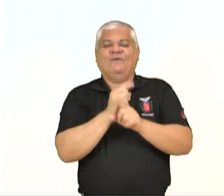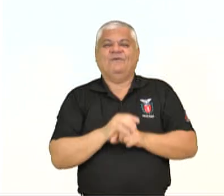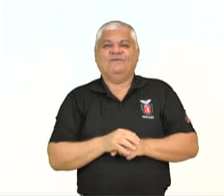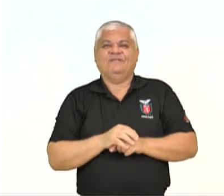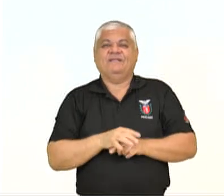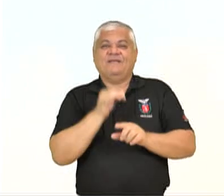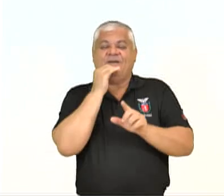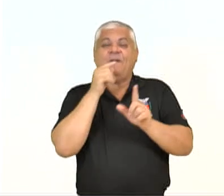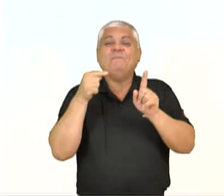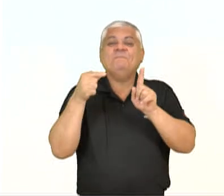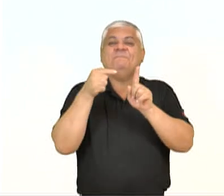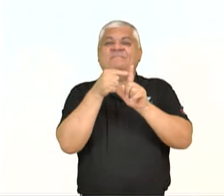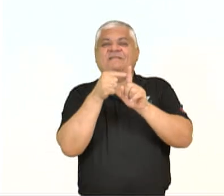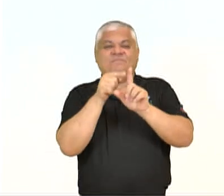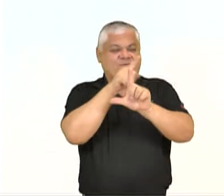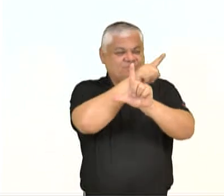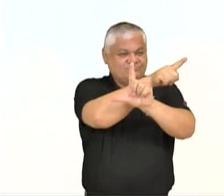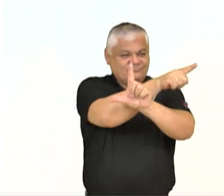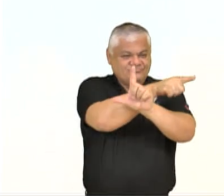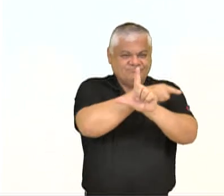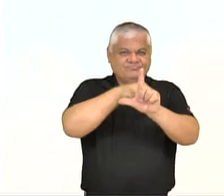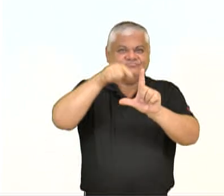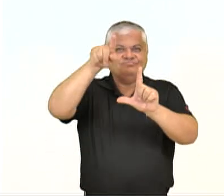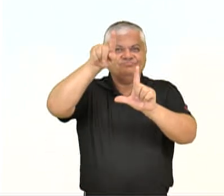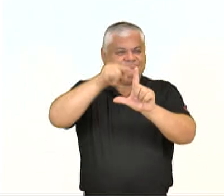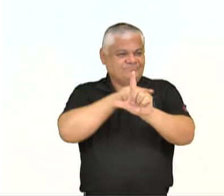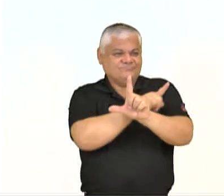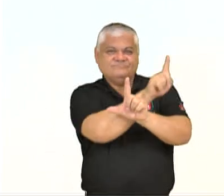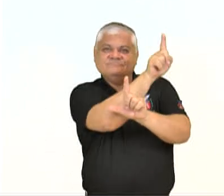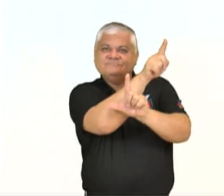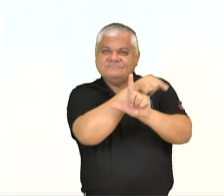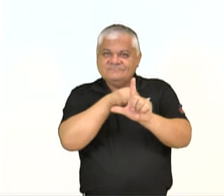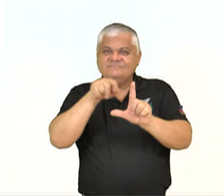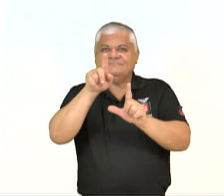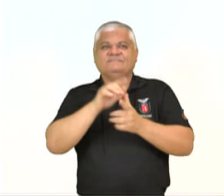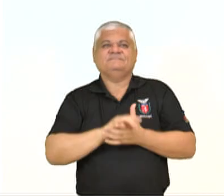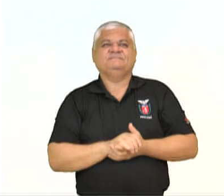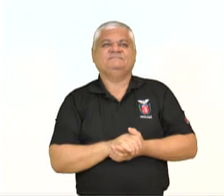mínimo, porque a parábola tem a concavidade aberta para cima. Ok?